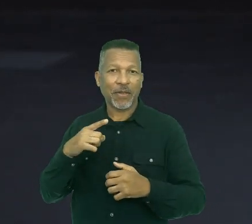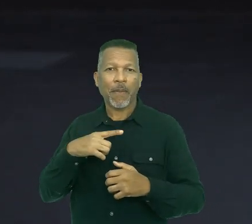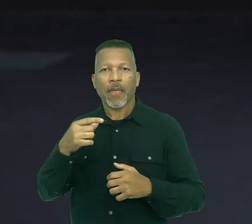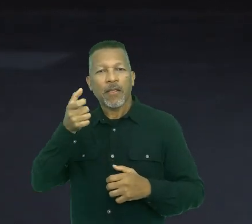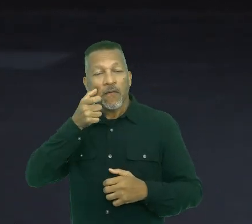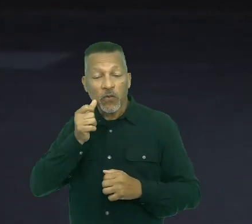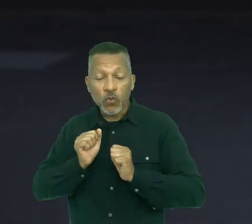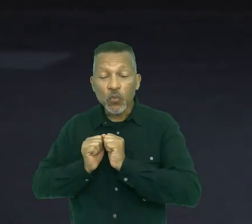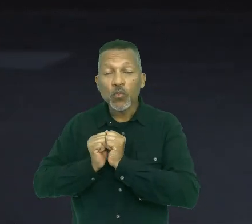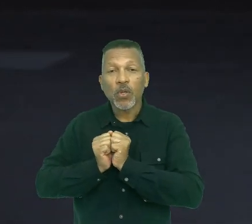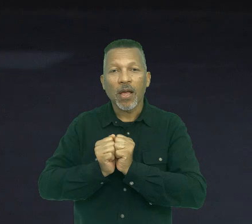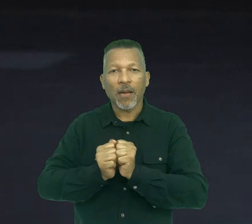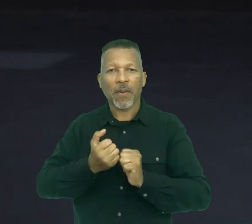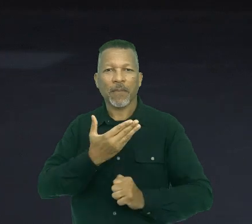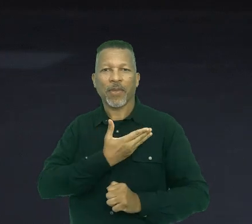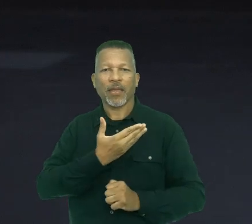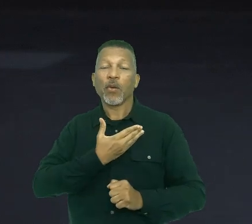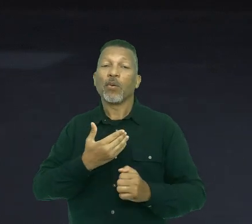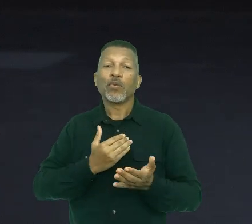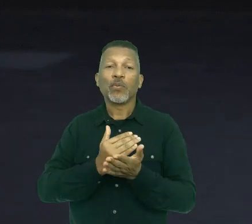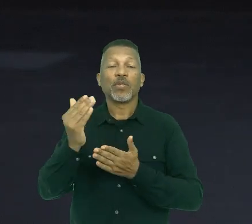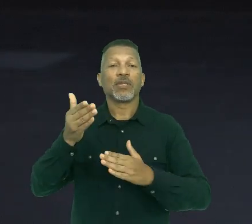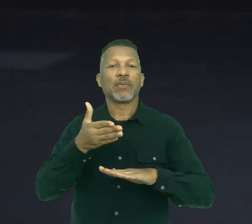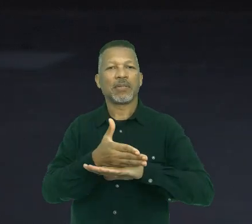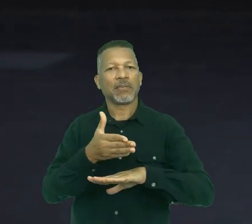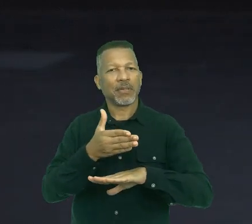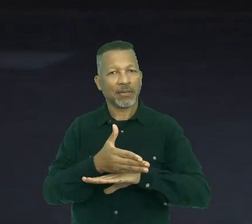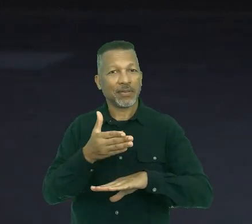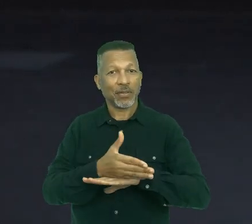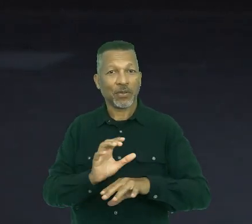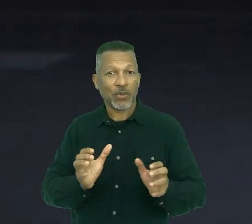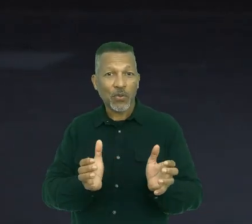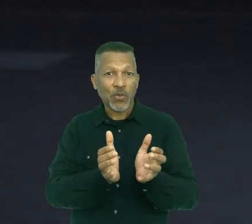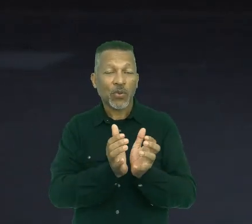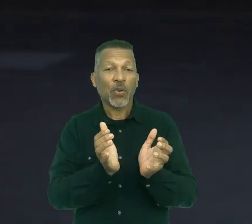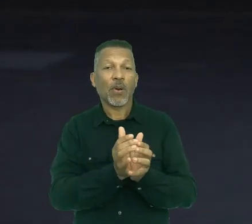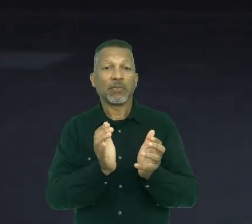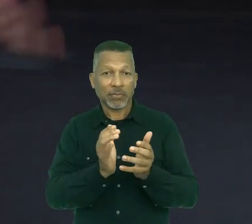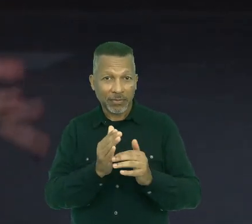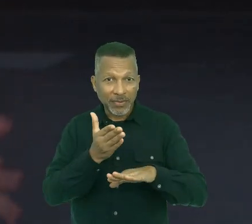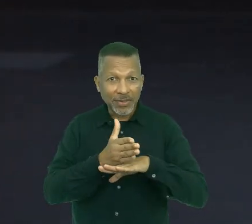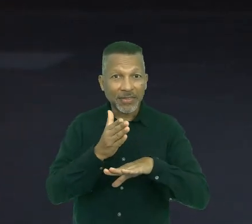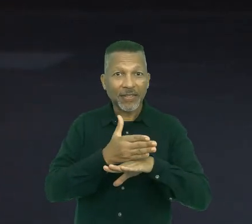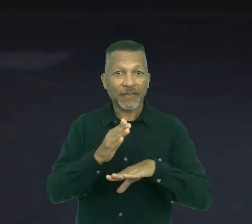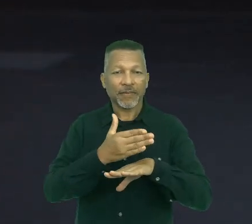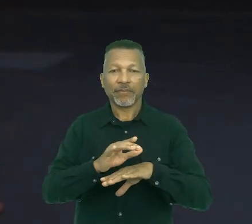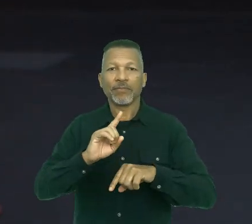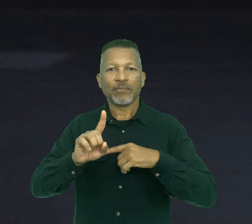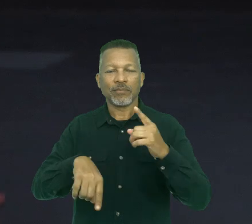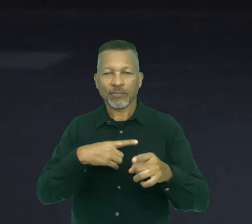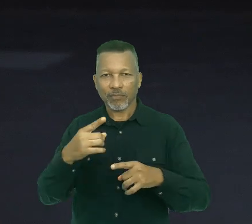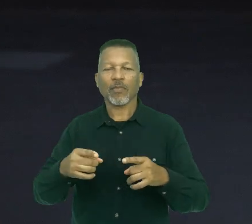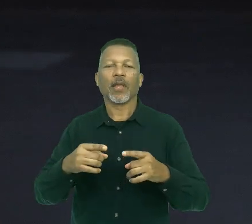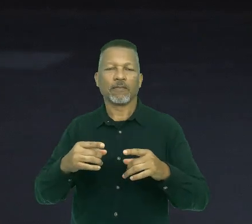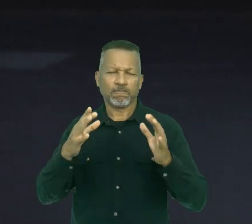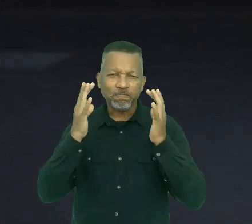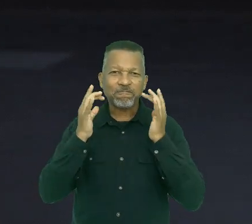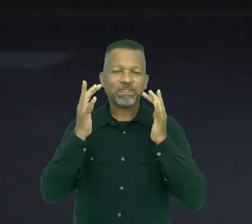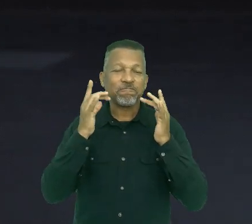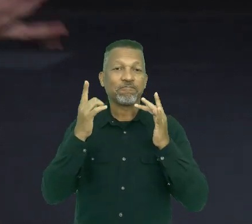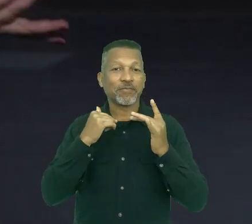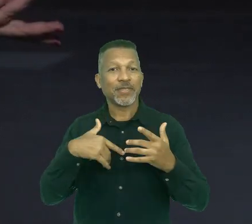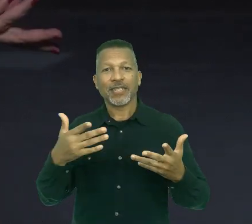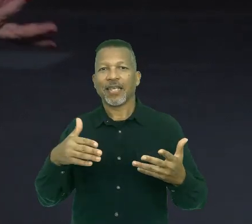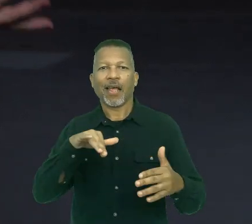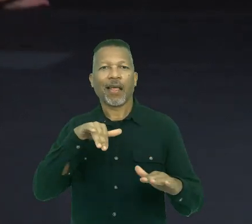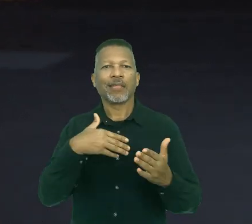grande amiga, eu comecei a participar do grupo, dos ensaios, e no final das contas eu estreiei o espetáculo e até